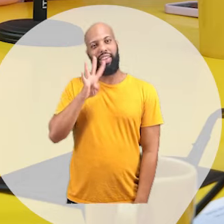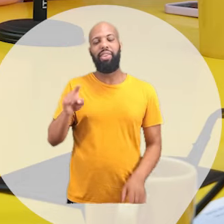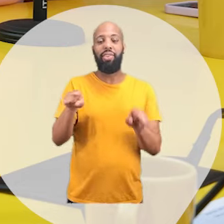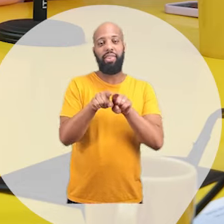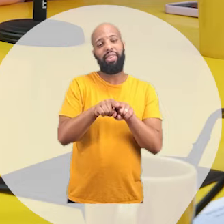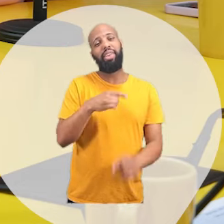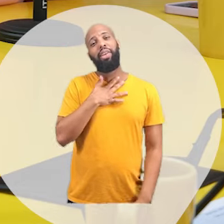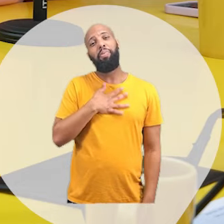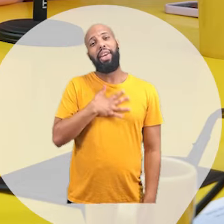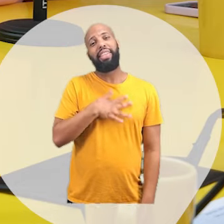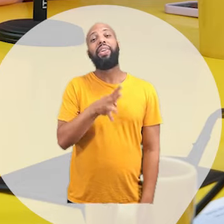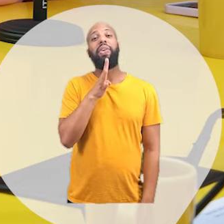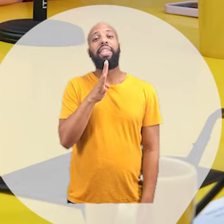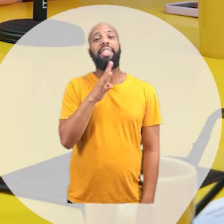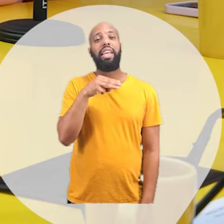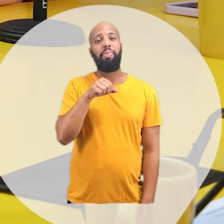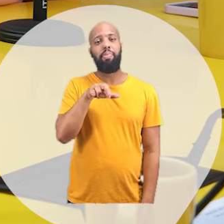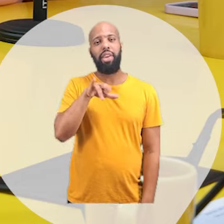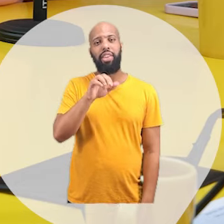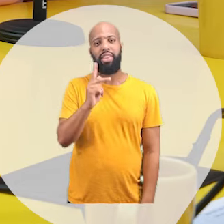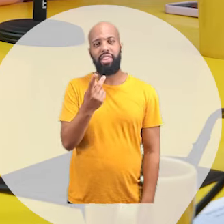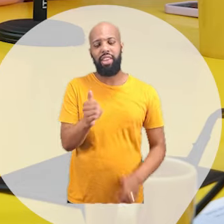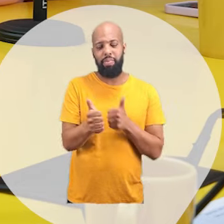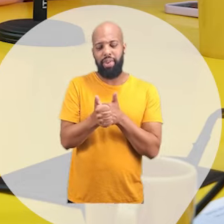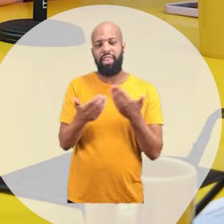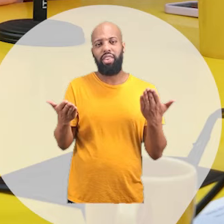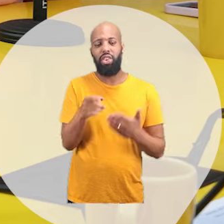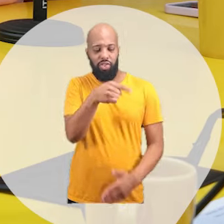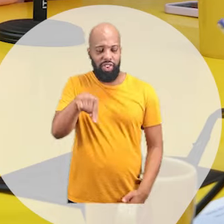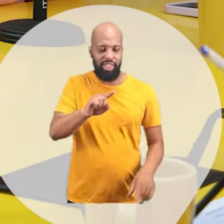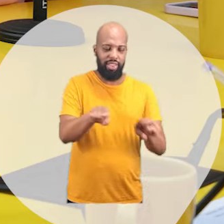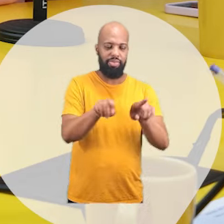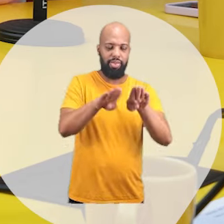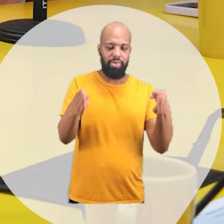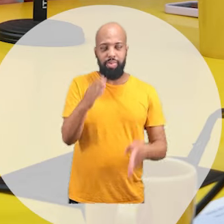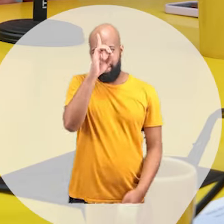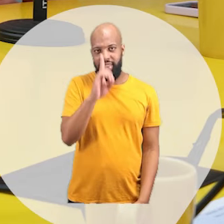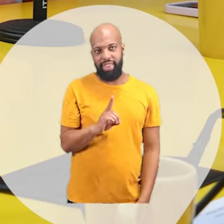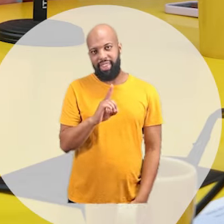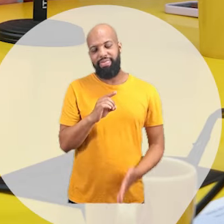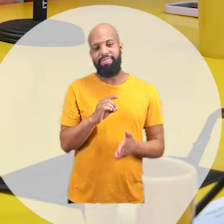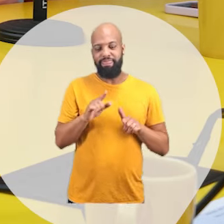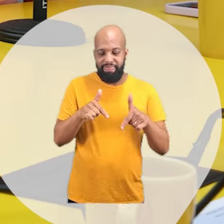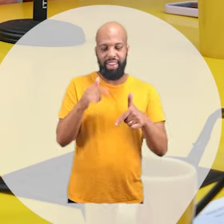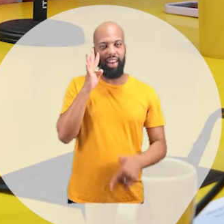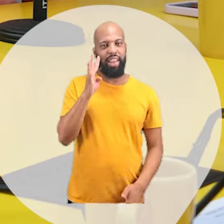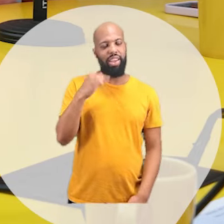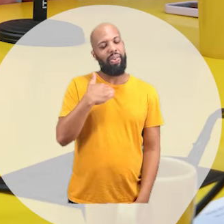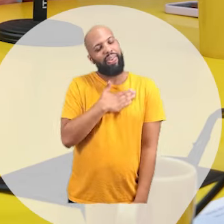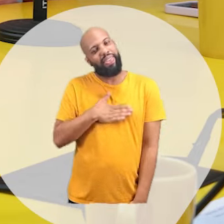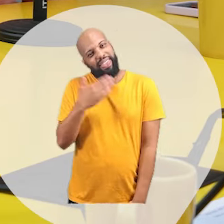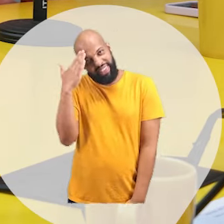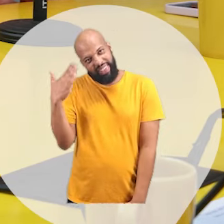e muito prazer conhecer a Mariah aqui de pertinho agora e vocês também aqui no meus Amarelo então super iniciativa gostei muito